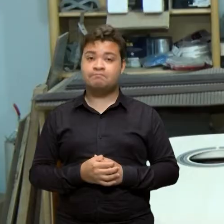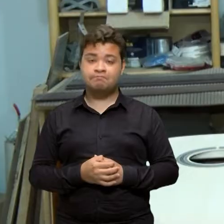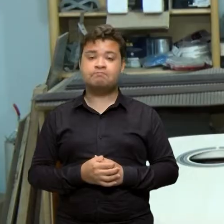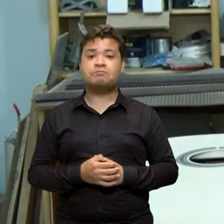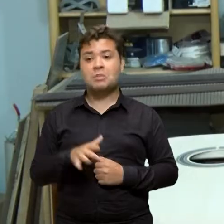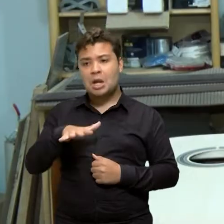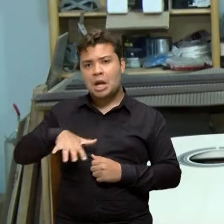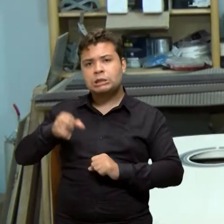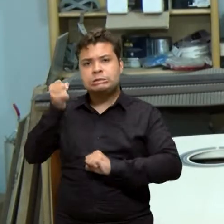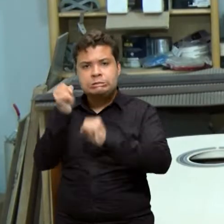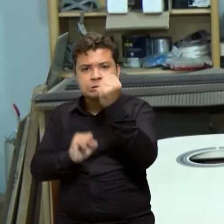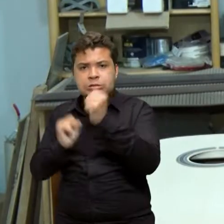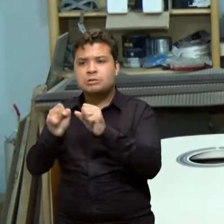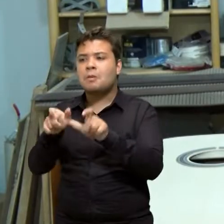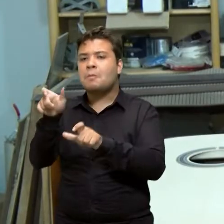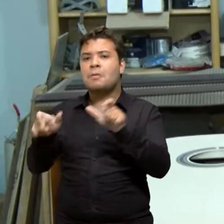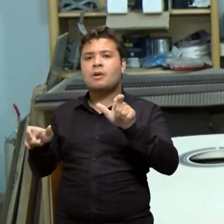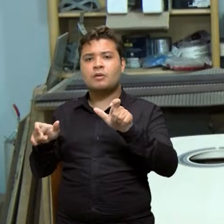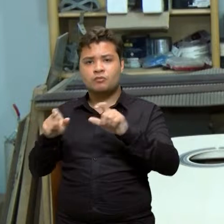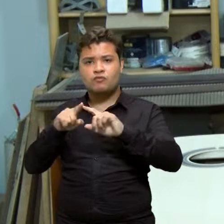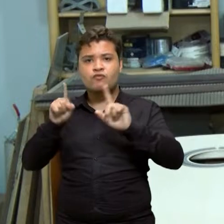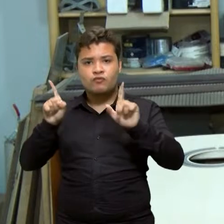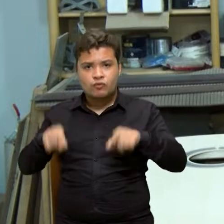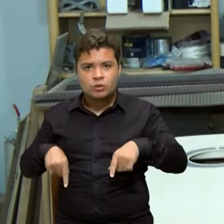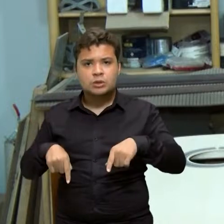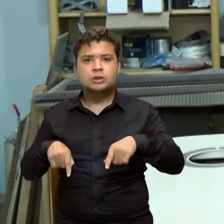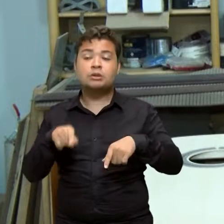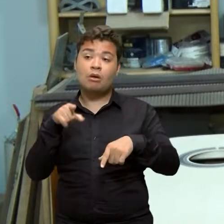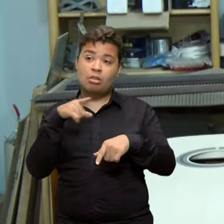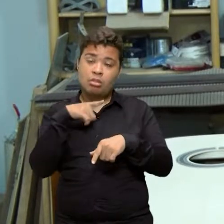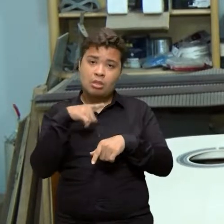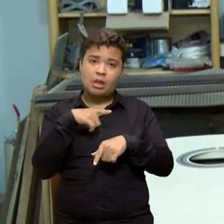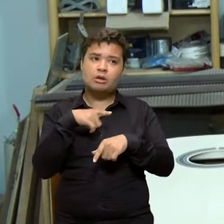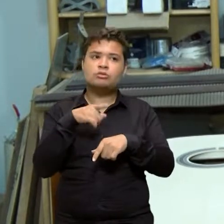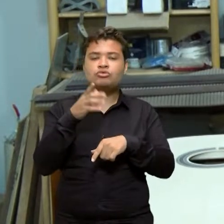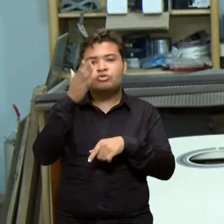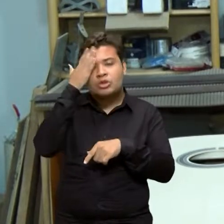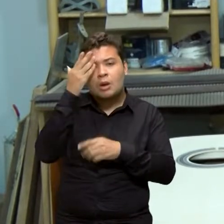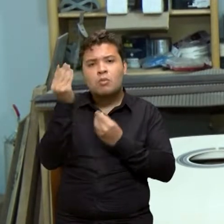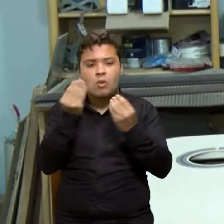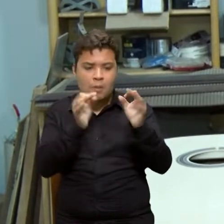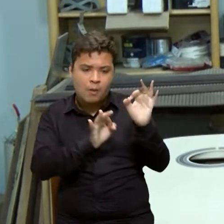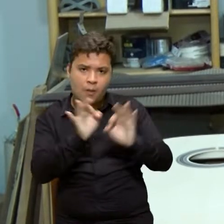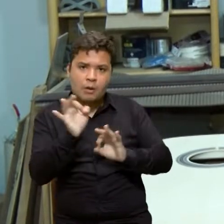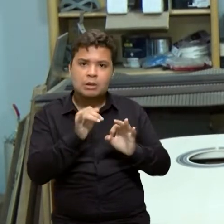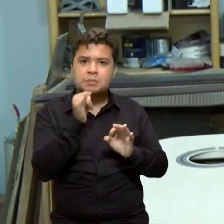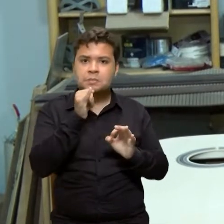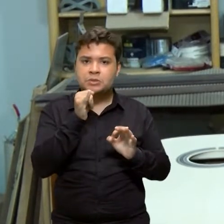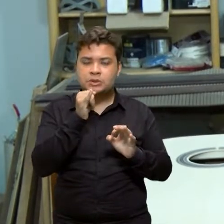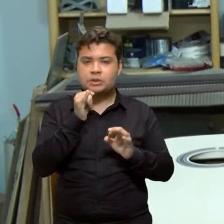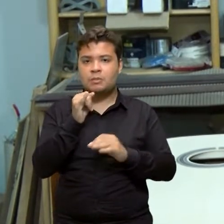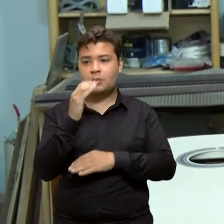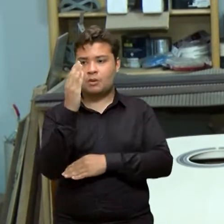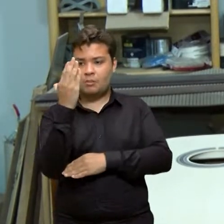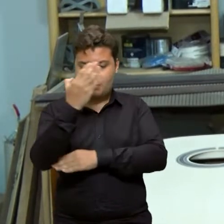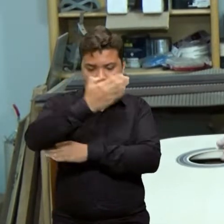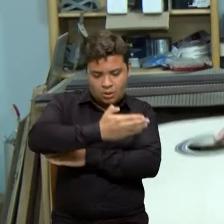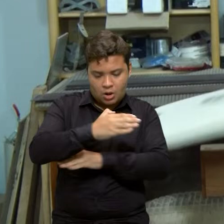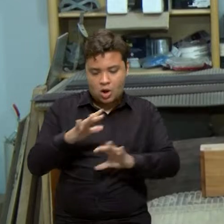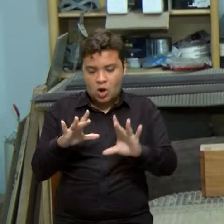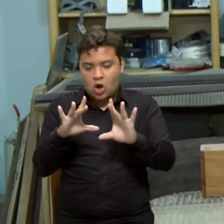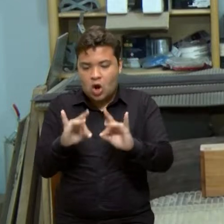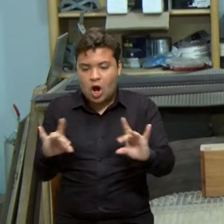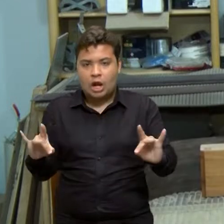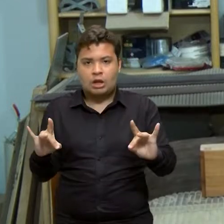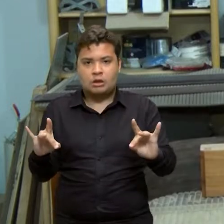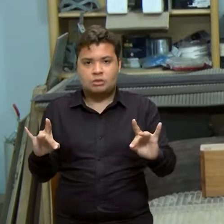Na indústria, o funcionário é treinado para fazer uma determinada função. Por exemplo, colar uma pecinha, né?